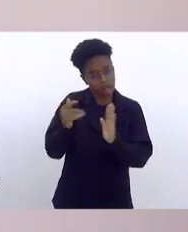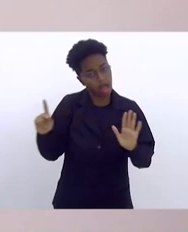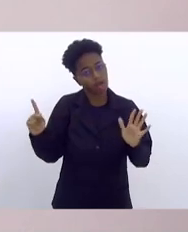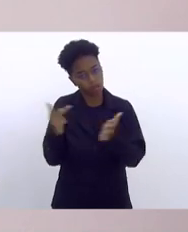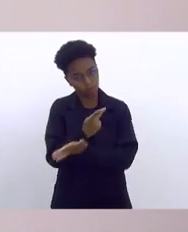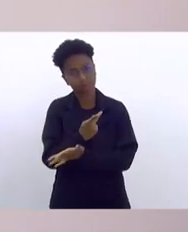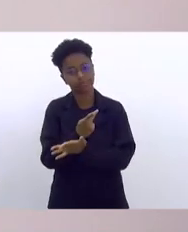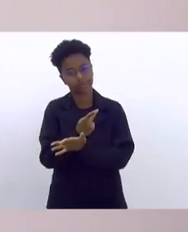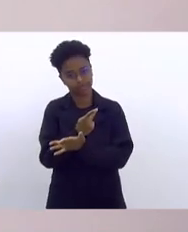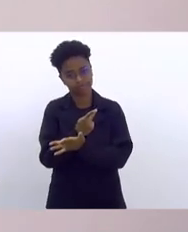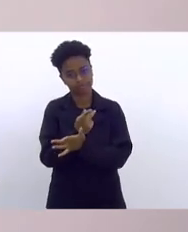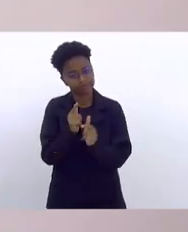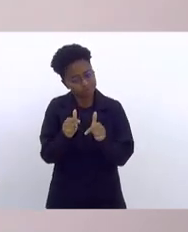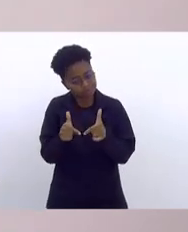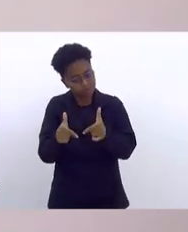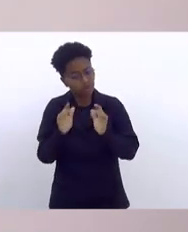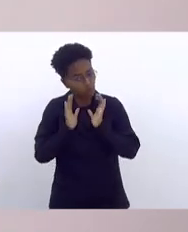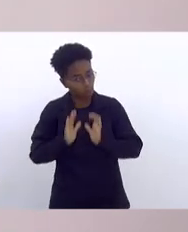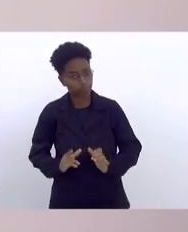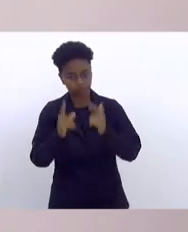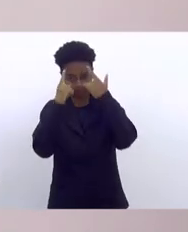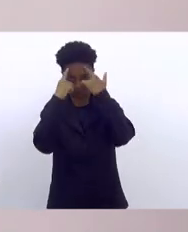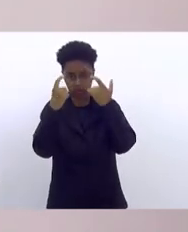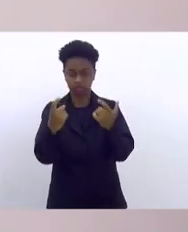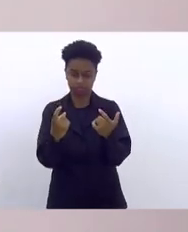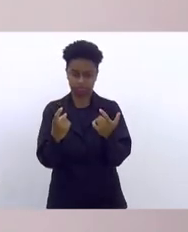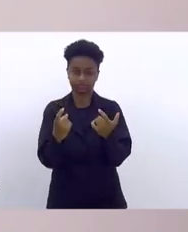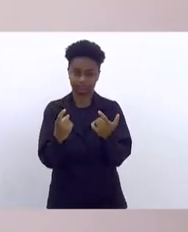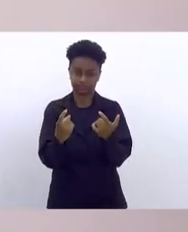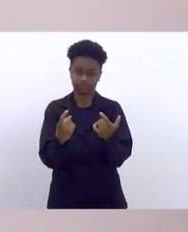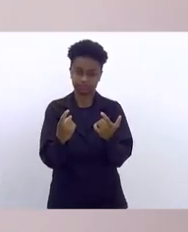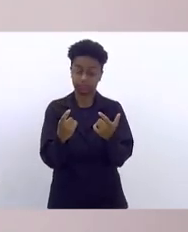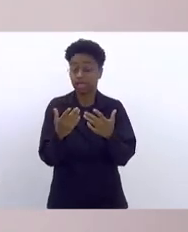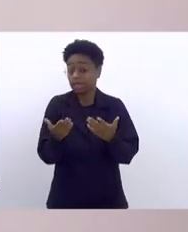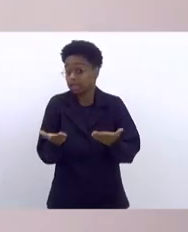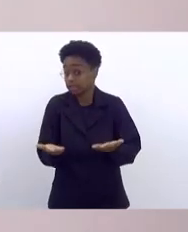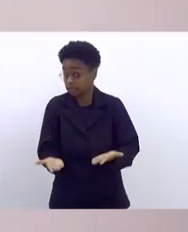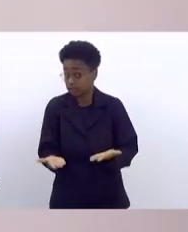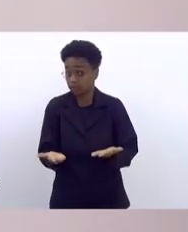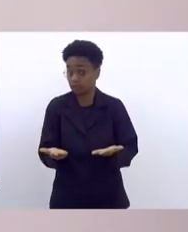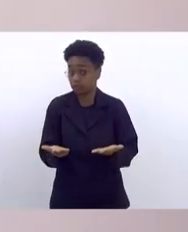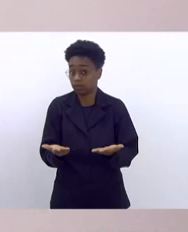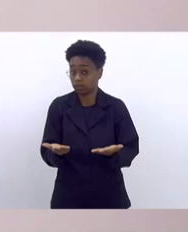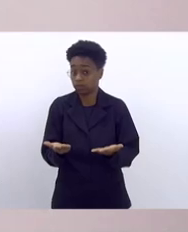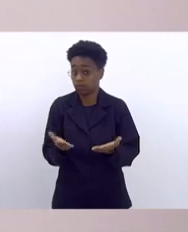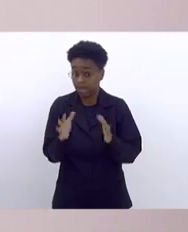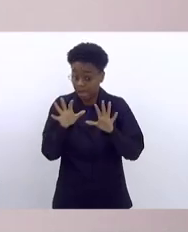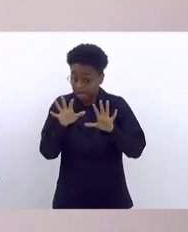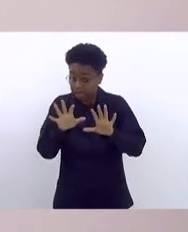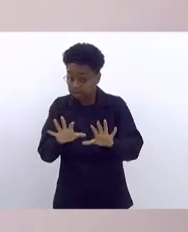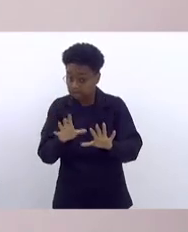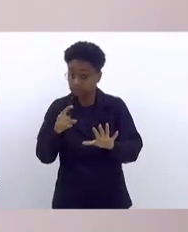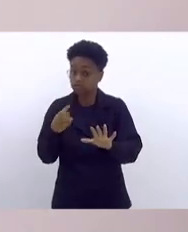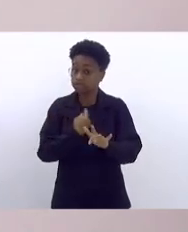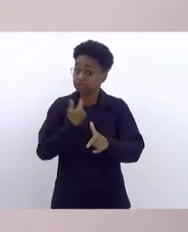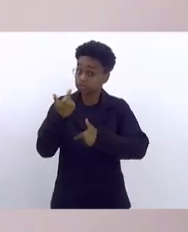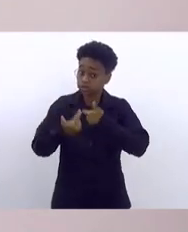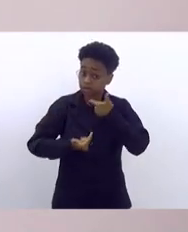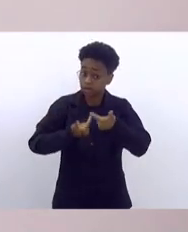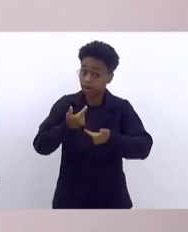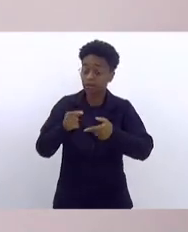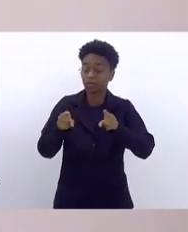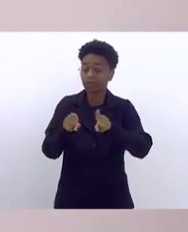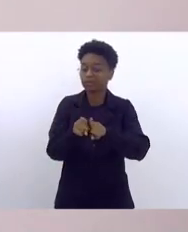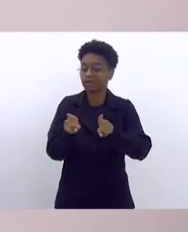em condutas mais violentas então neste sentido a gente trabalha de uma forma